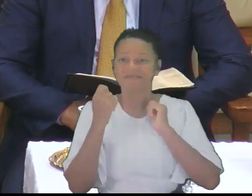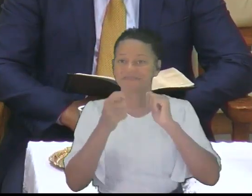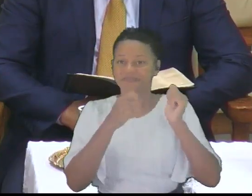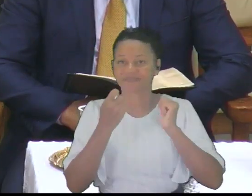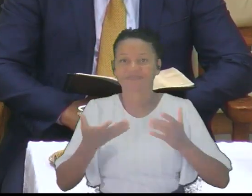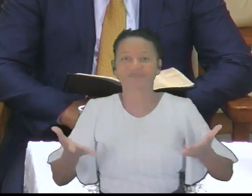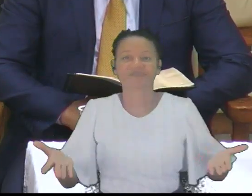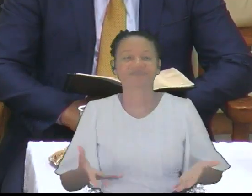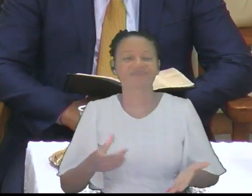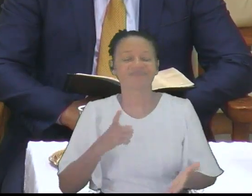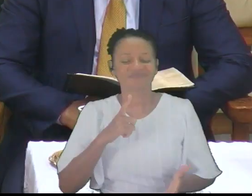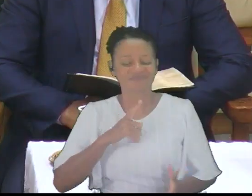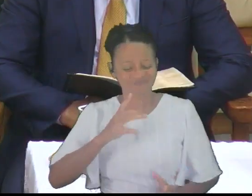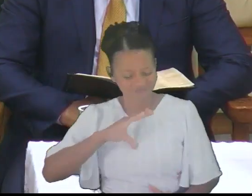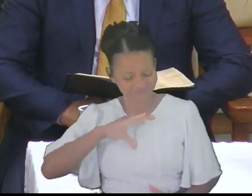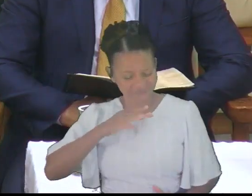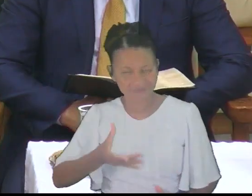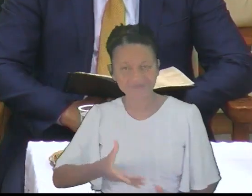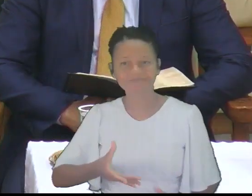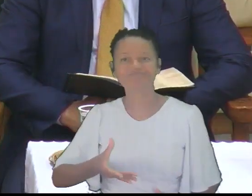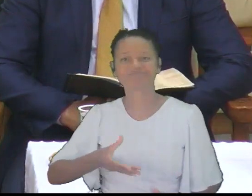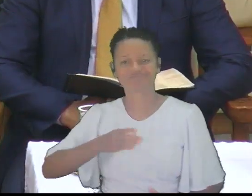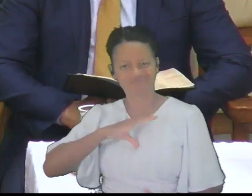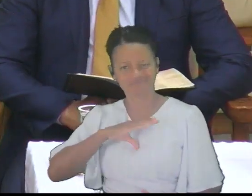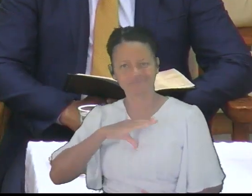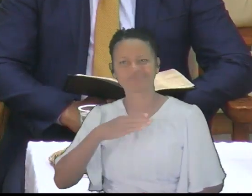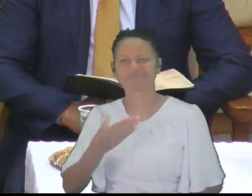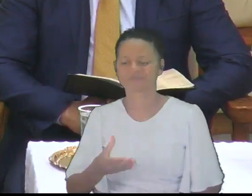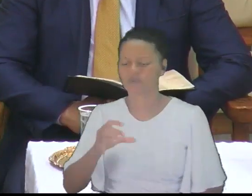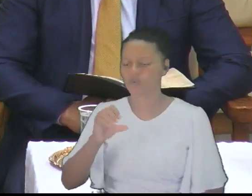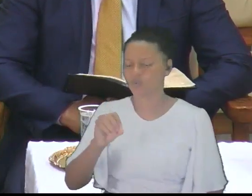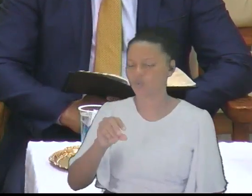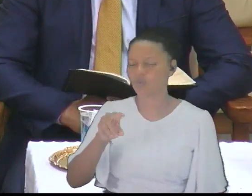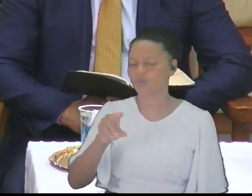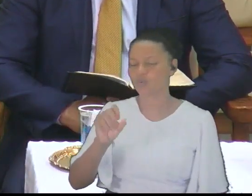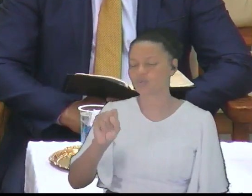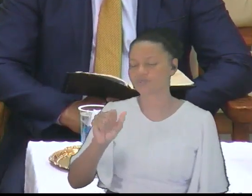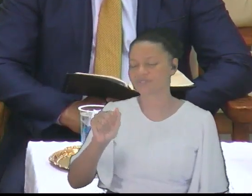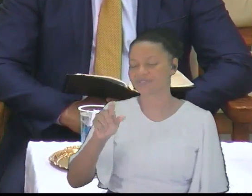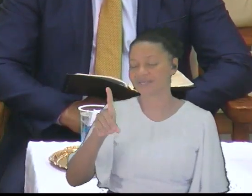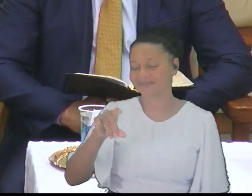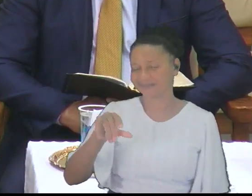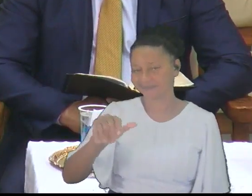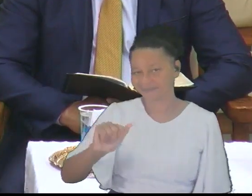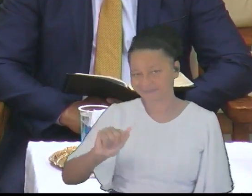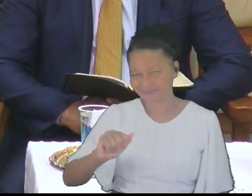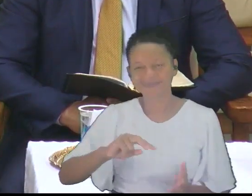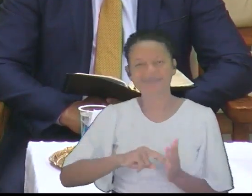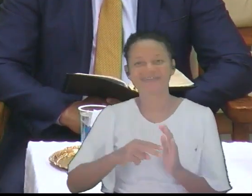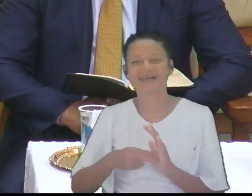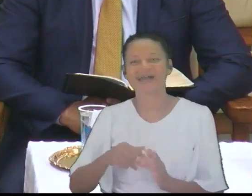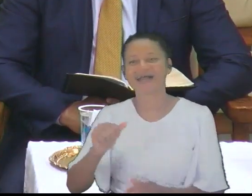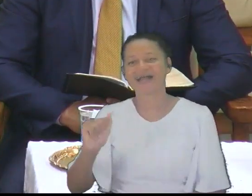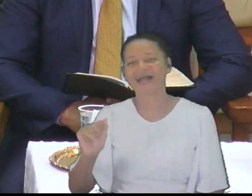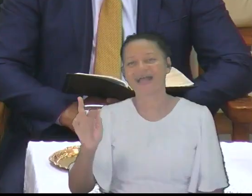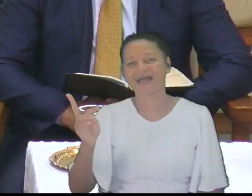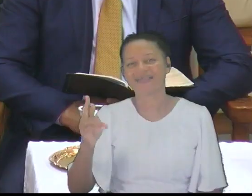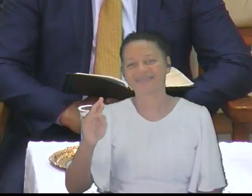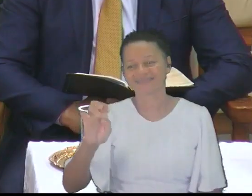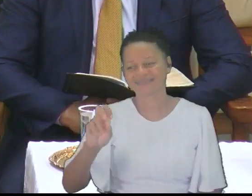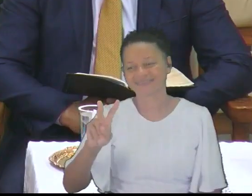quê? Ousadia. Ousadia quer dizer atrevimento. Ousadia quer